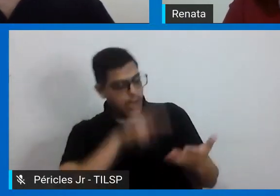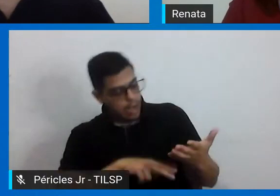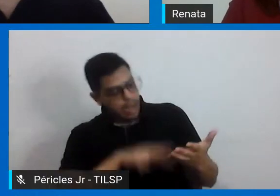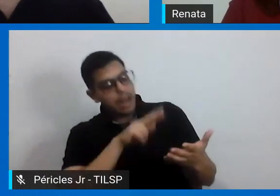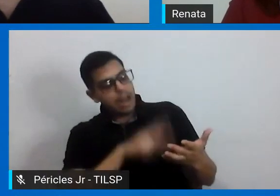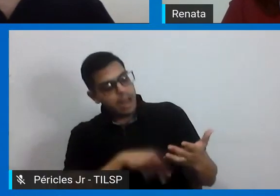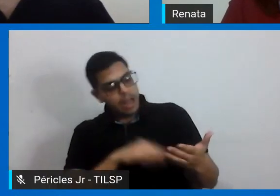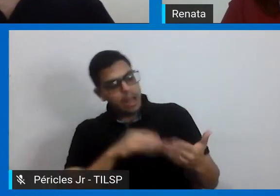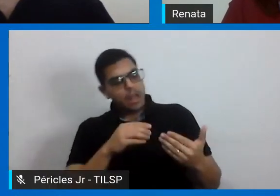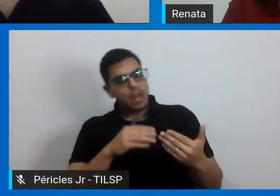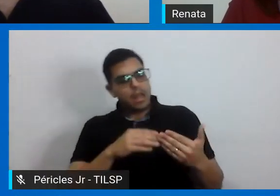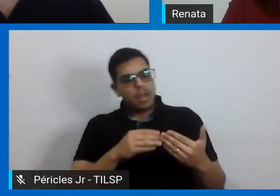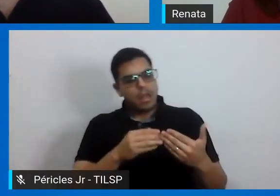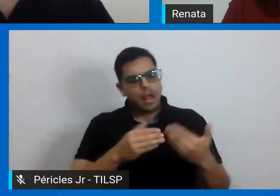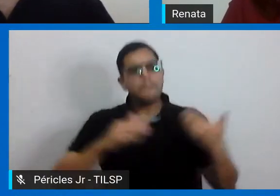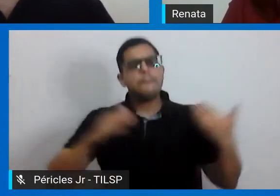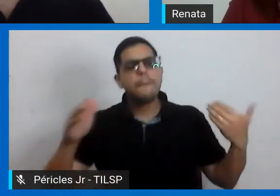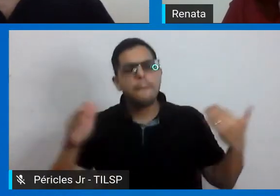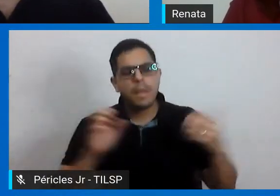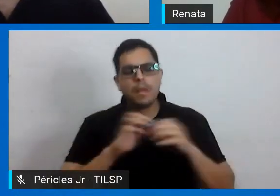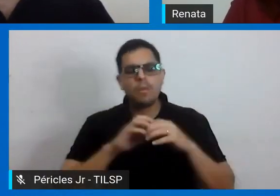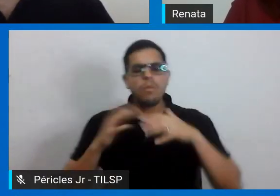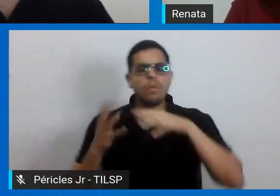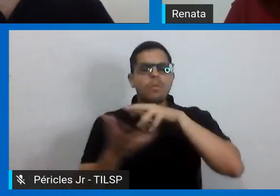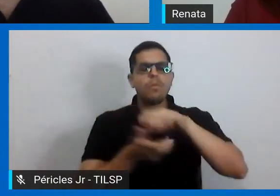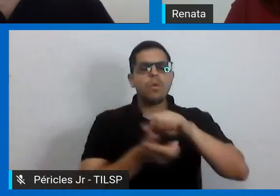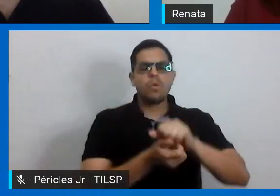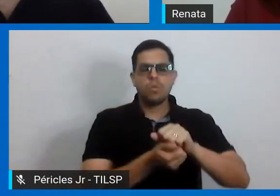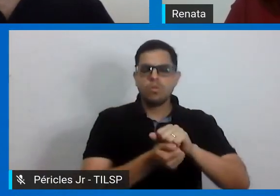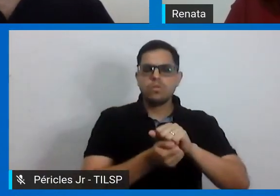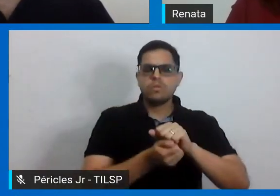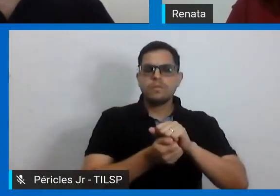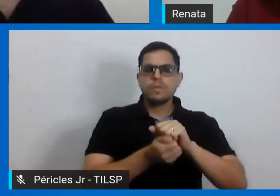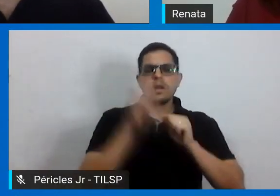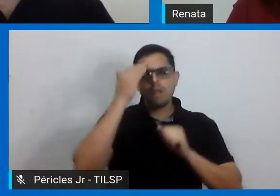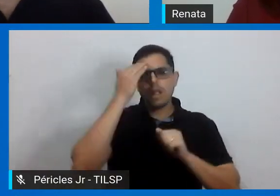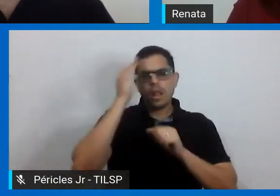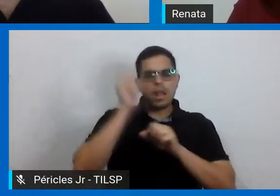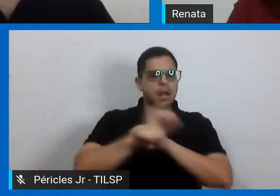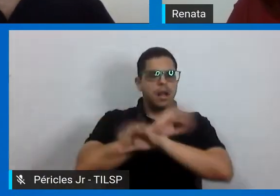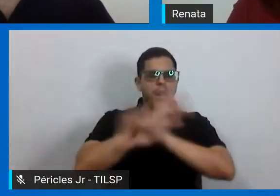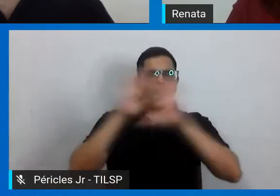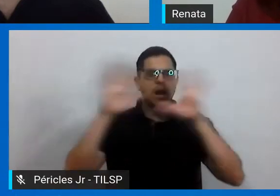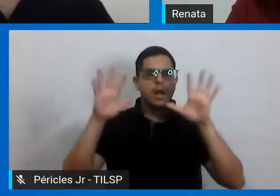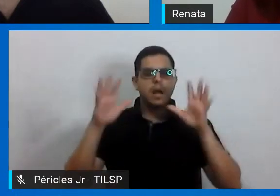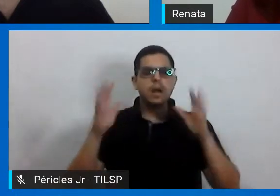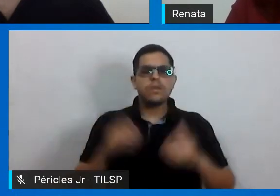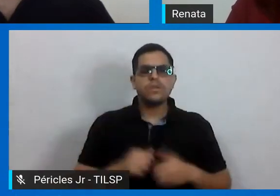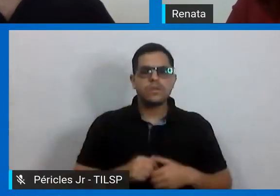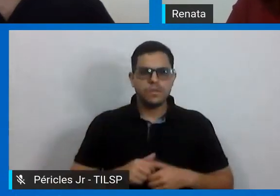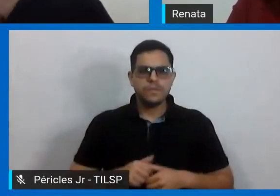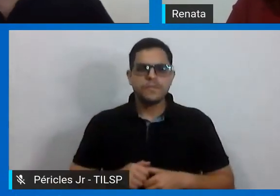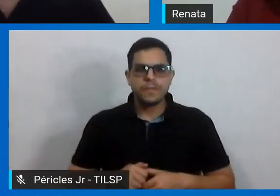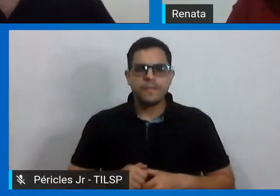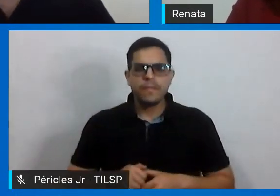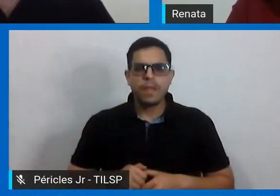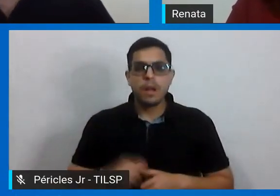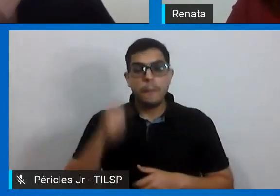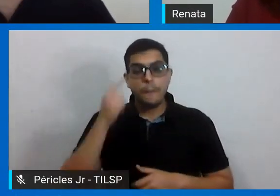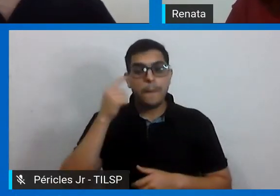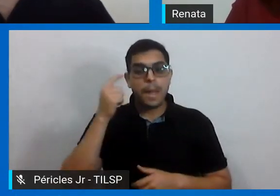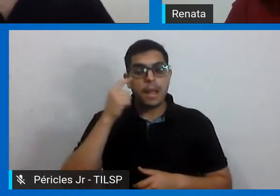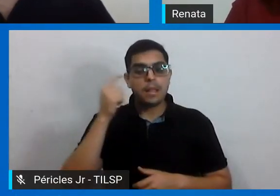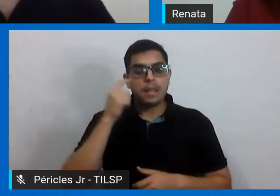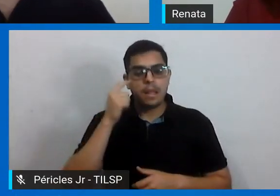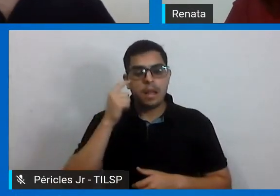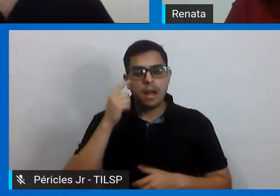então nossos práticas precisam estar embasadas e refletidas criticamente pensar Quais as consequências das nossas ações